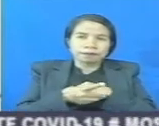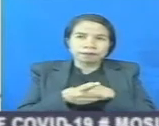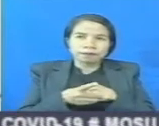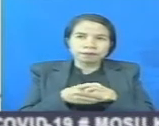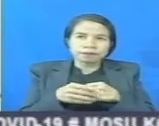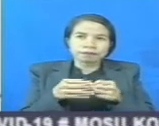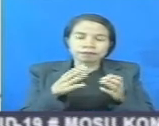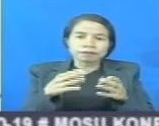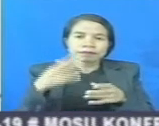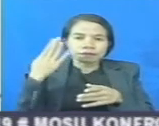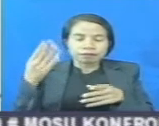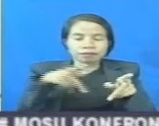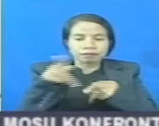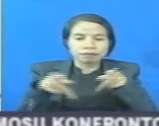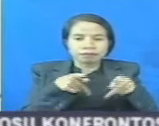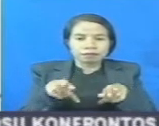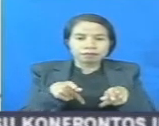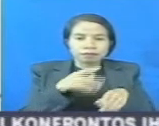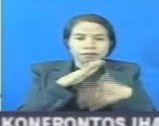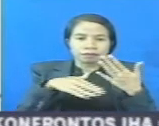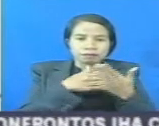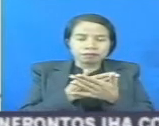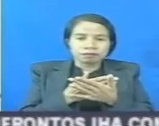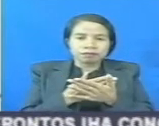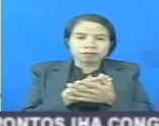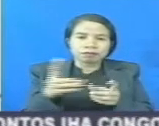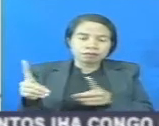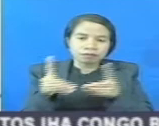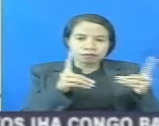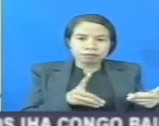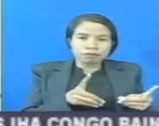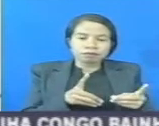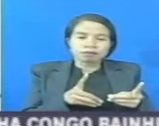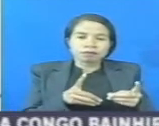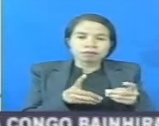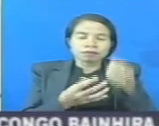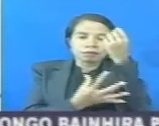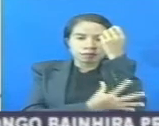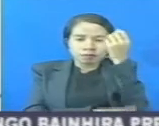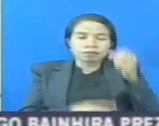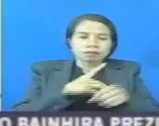do base baia comunidade no fermentação ba avaliação vulnerabilidade no risco.